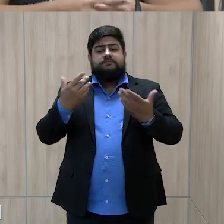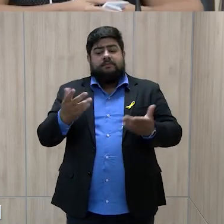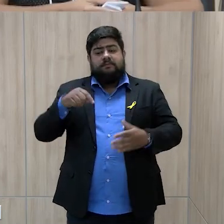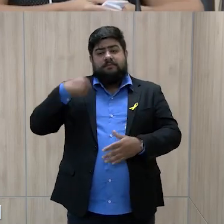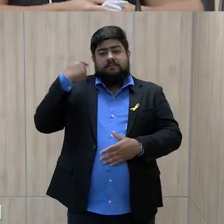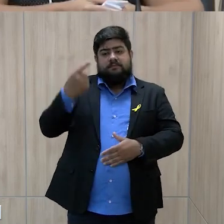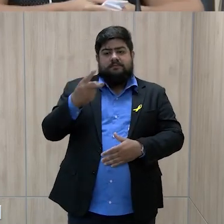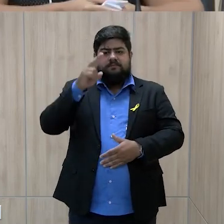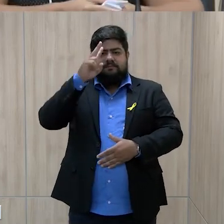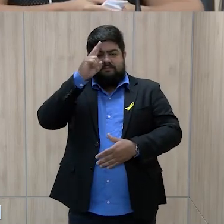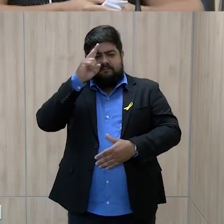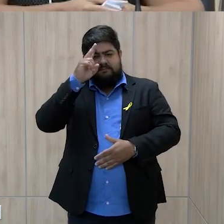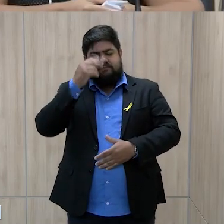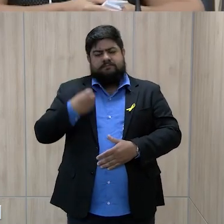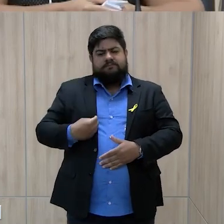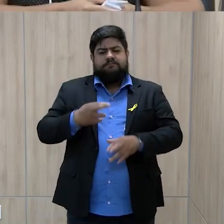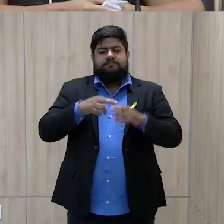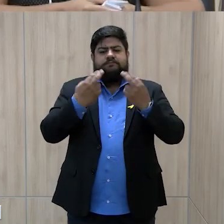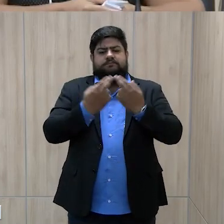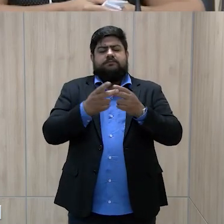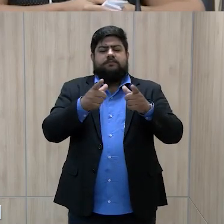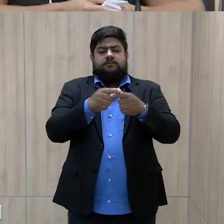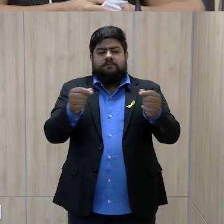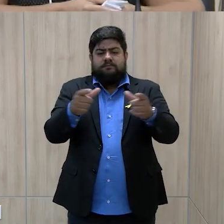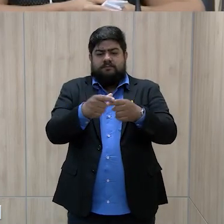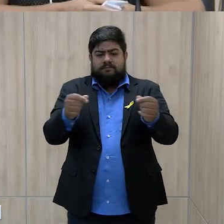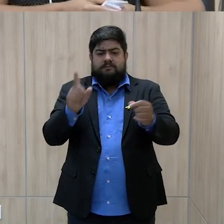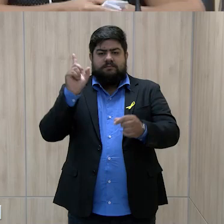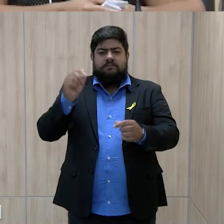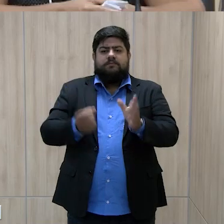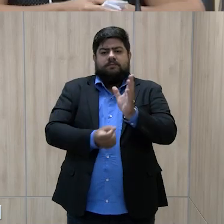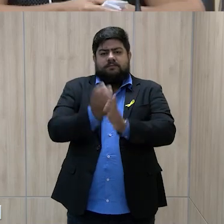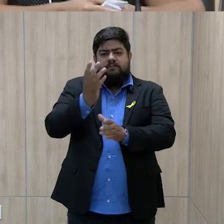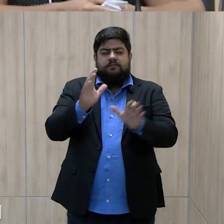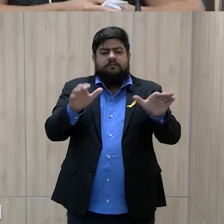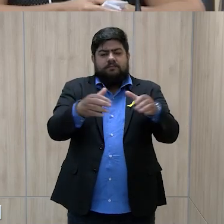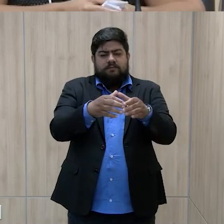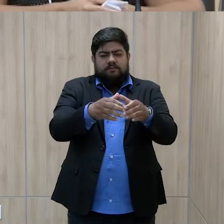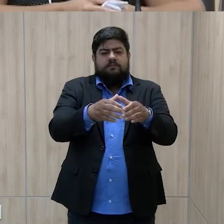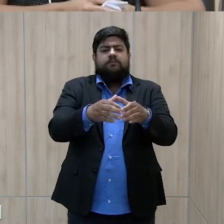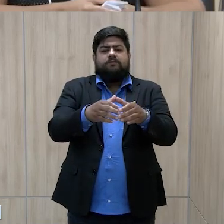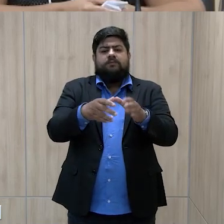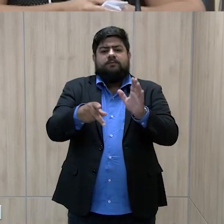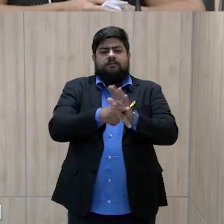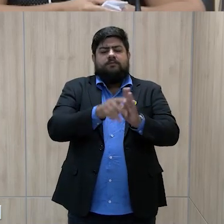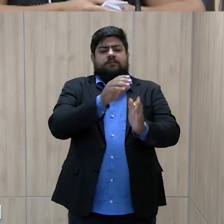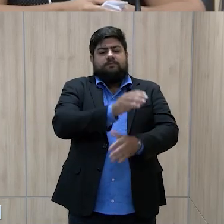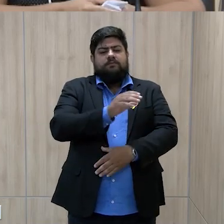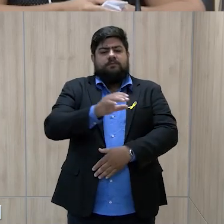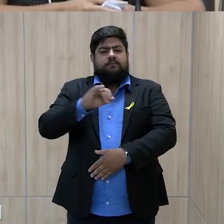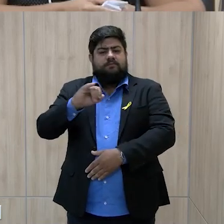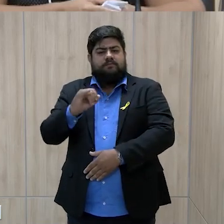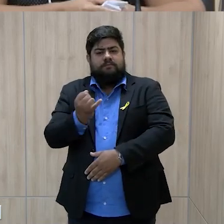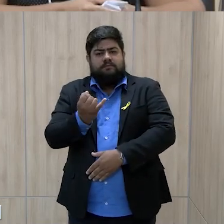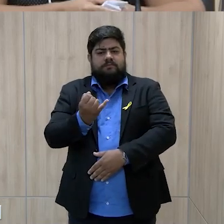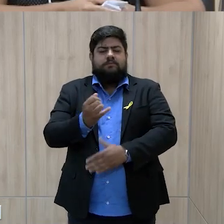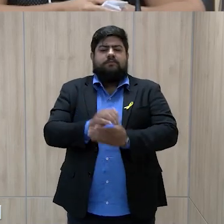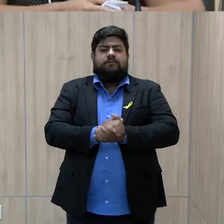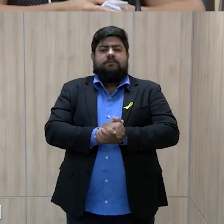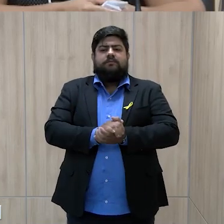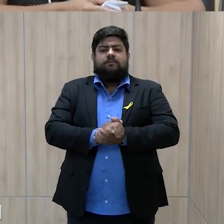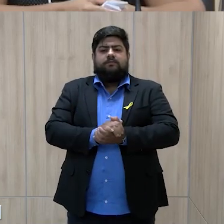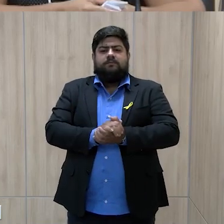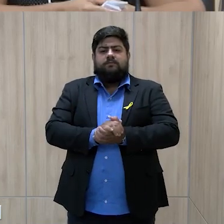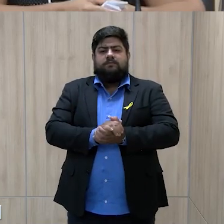muito na próxima segunda nós temos reunião em Brasília da formação do colegiado da comissão de construção